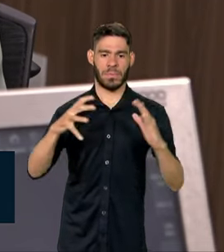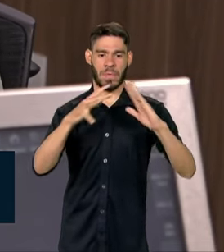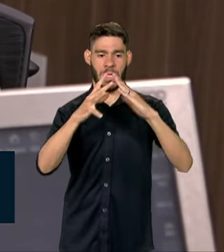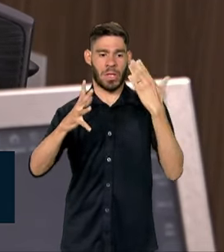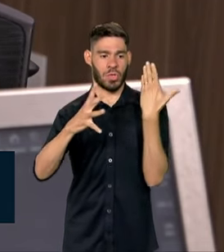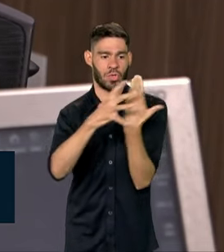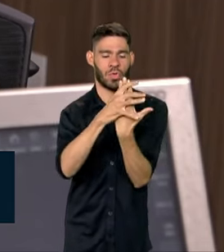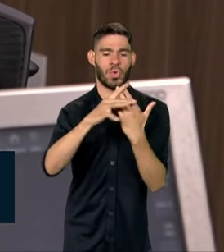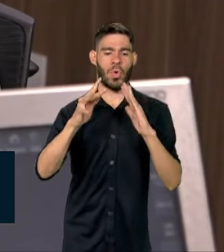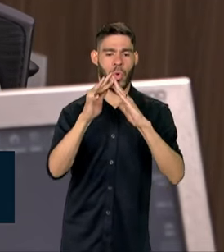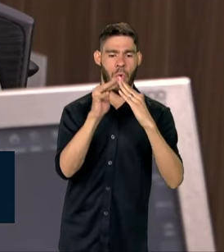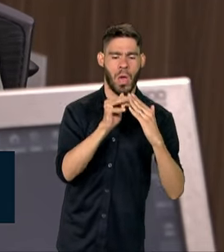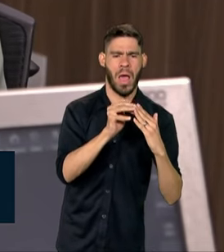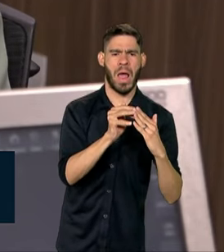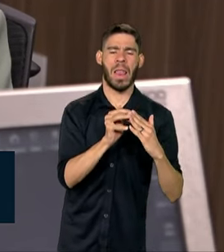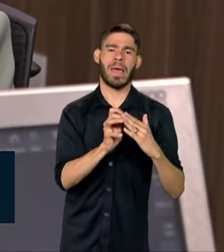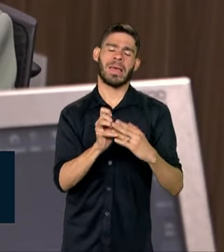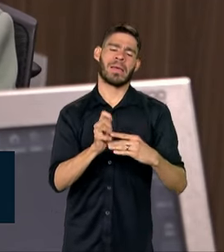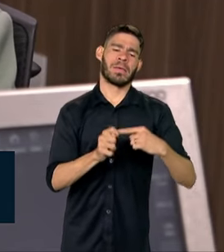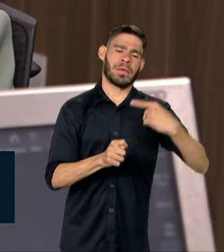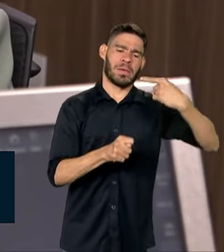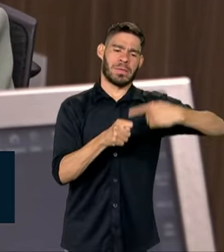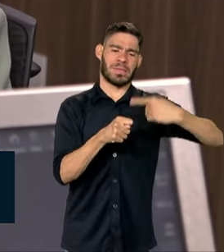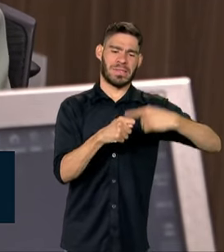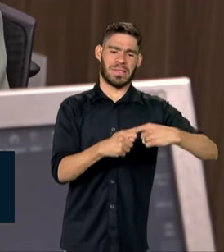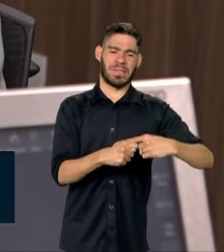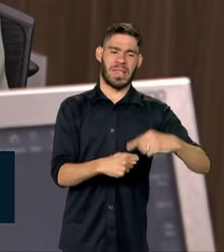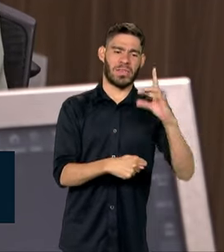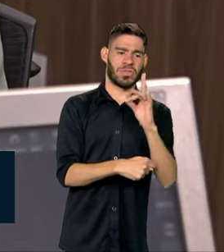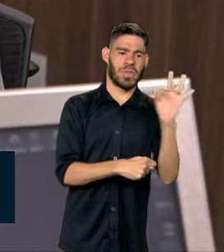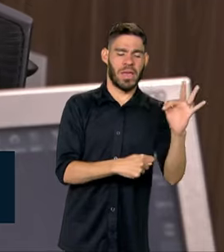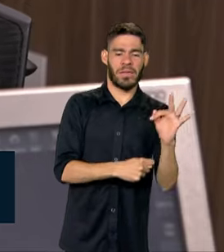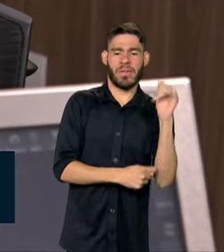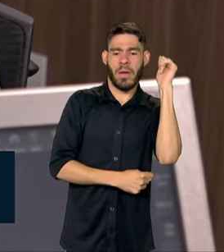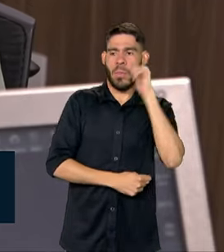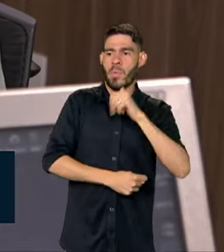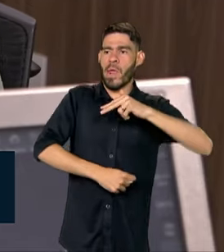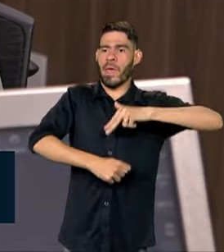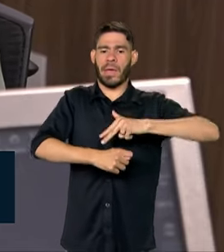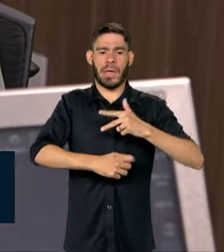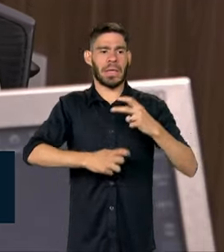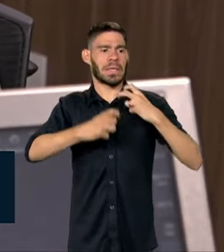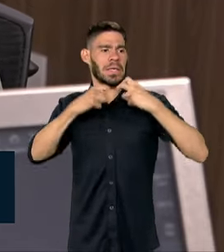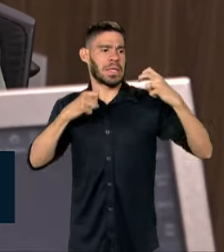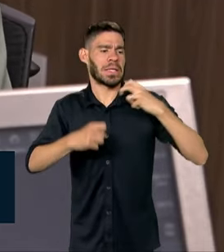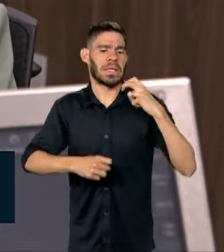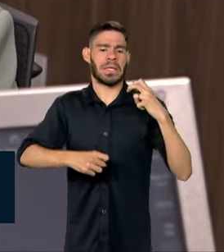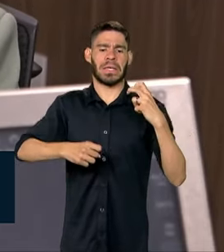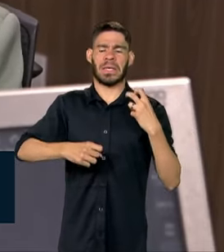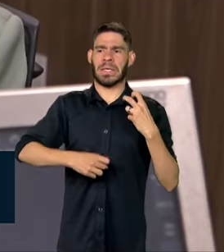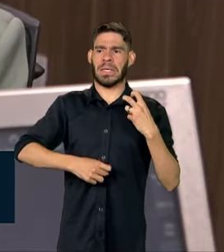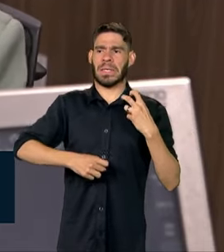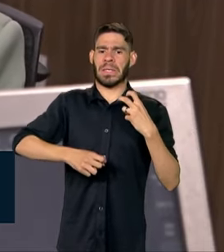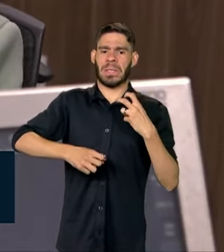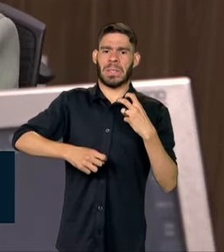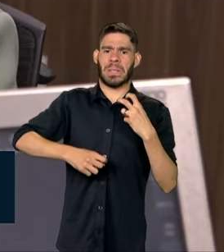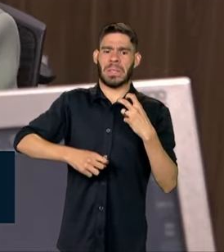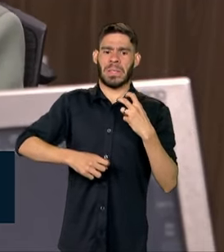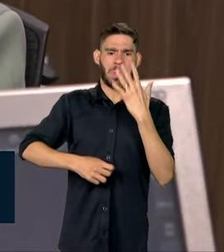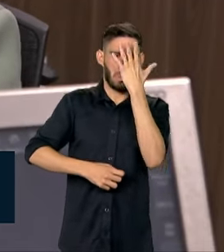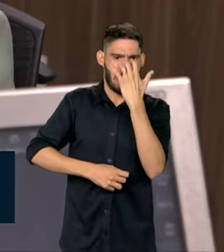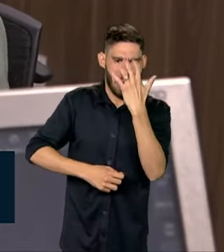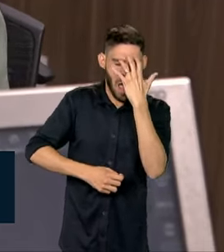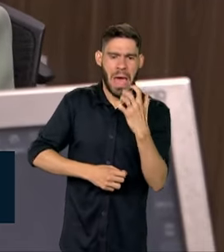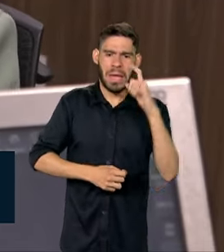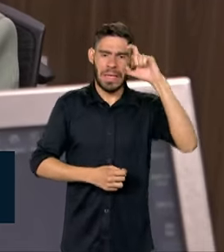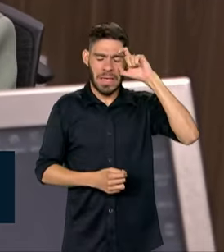da periferia do DF, e a molecada estava toda gritando Maria da Penha. Ninguém queria ver nem a ministra, nem o Barroso, queria todo